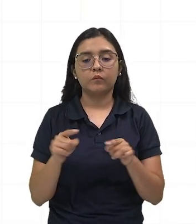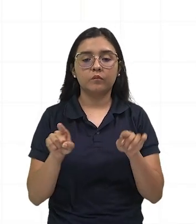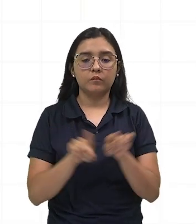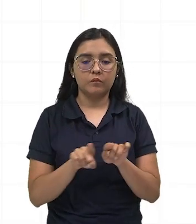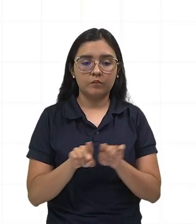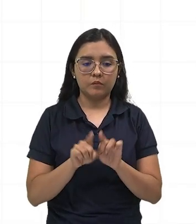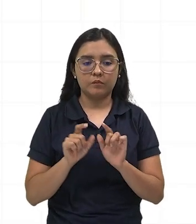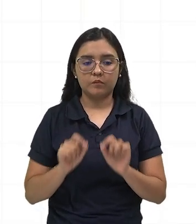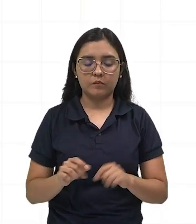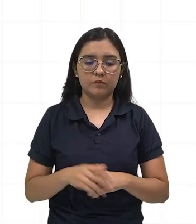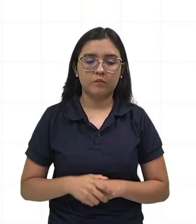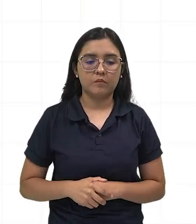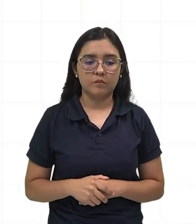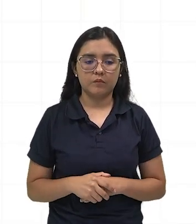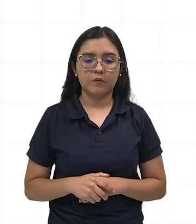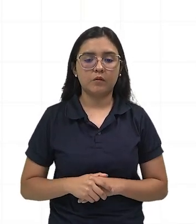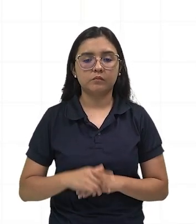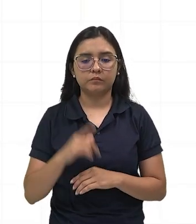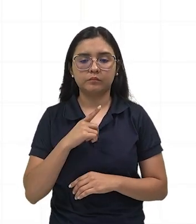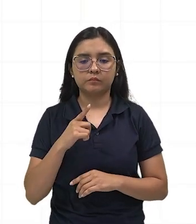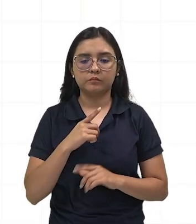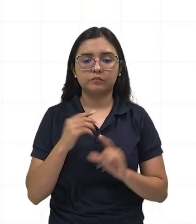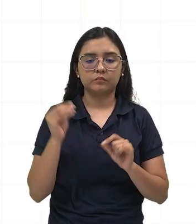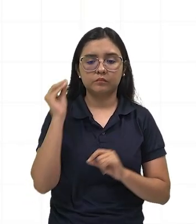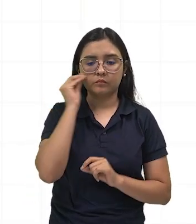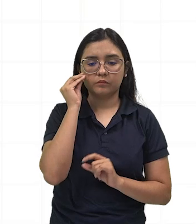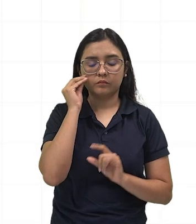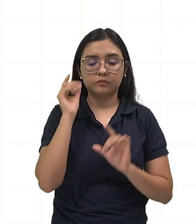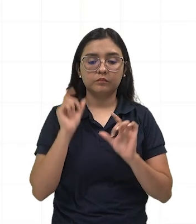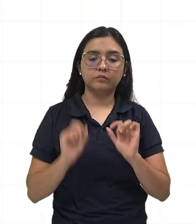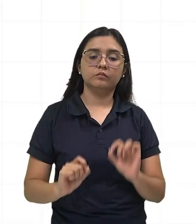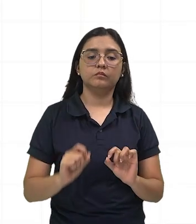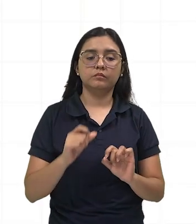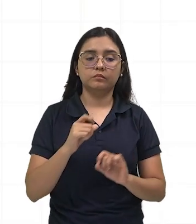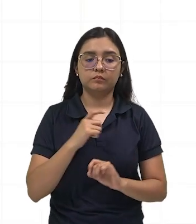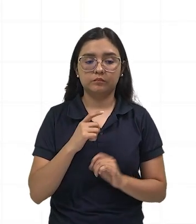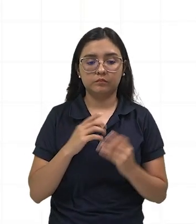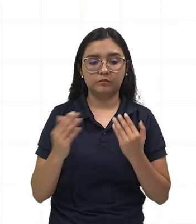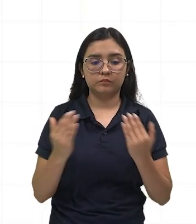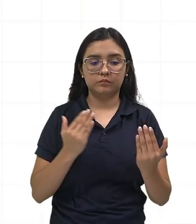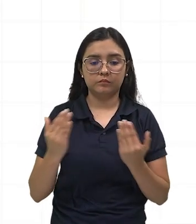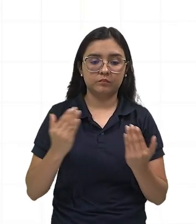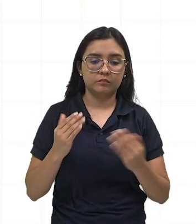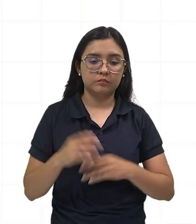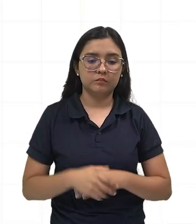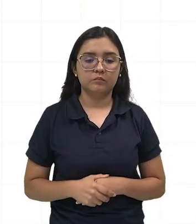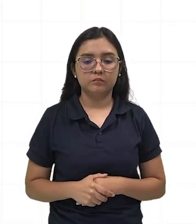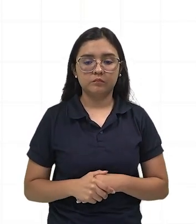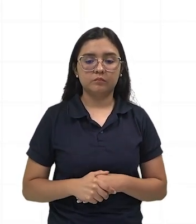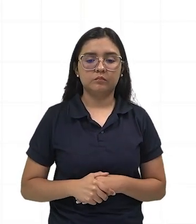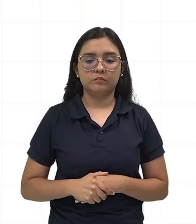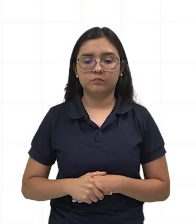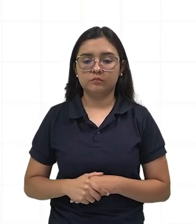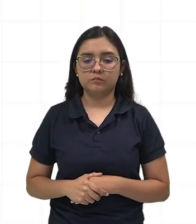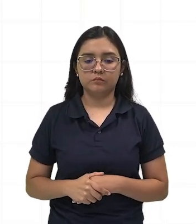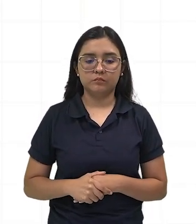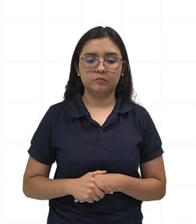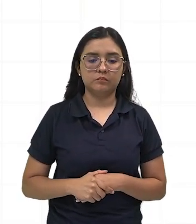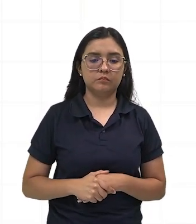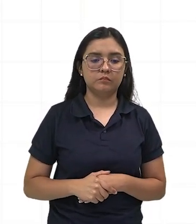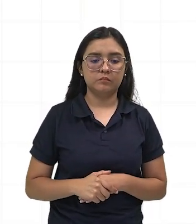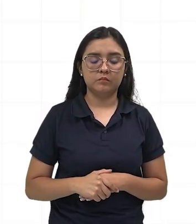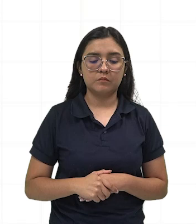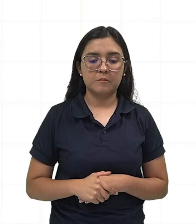o comportamento observado em uma delas em relação a uma variação na medida